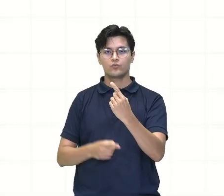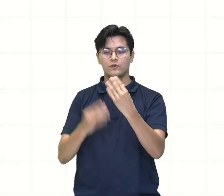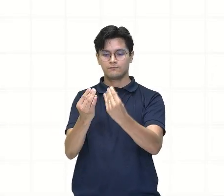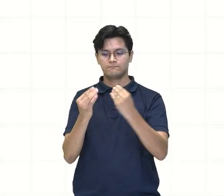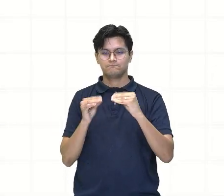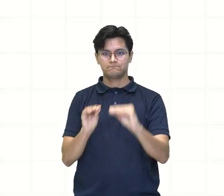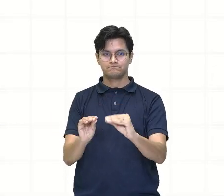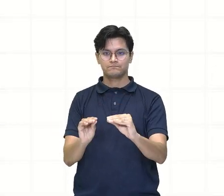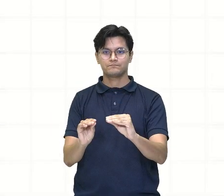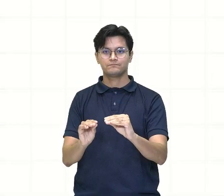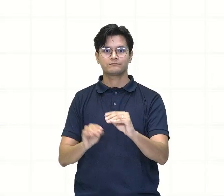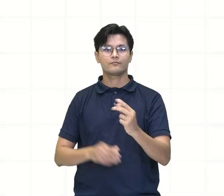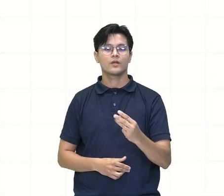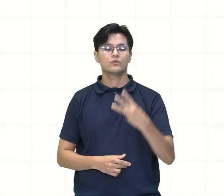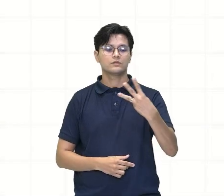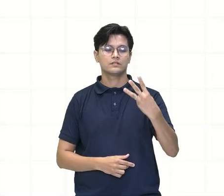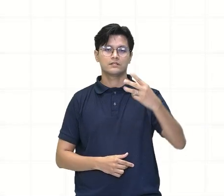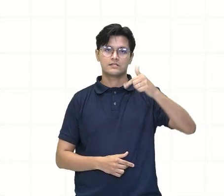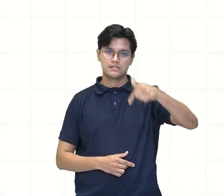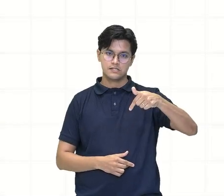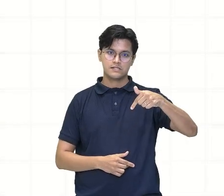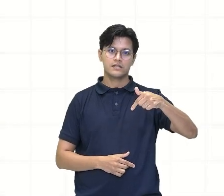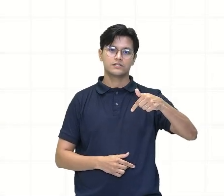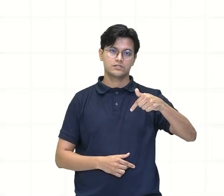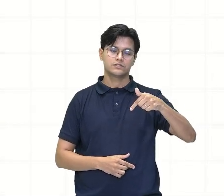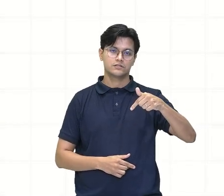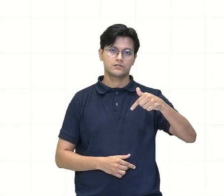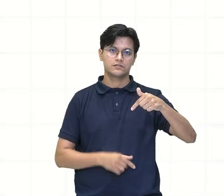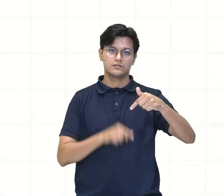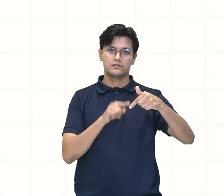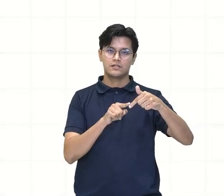né? Então ele só vai ser dividido por ele mesmo.